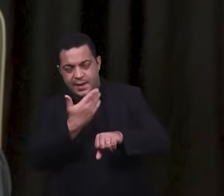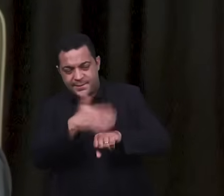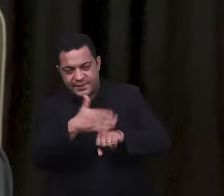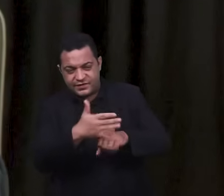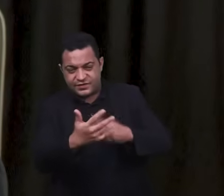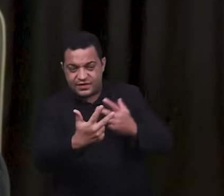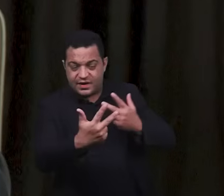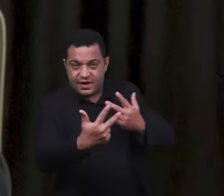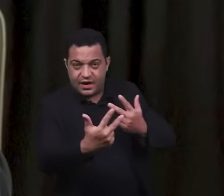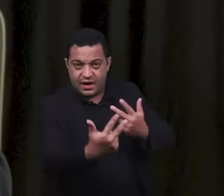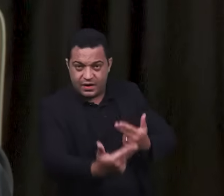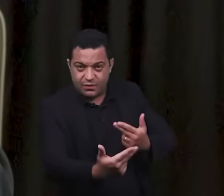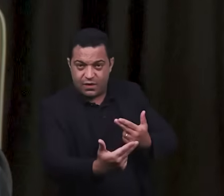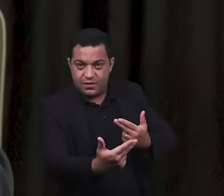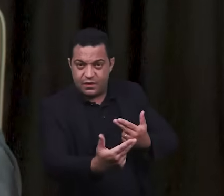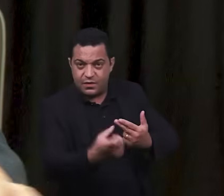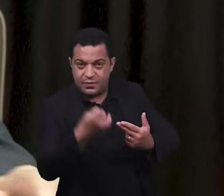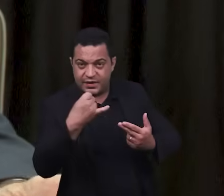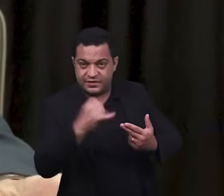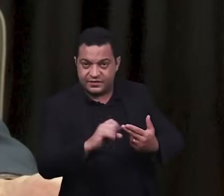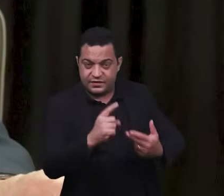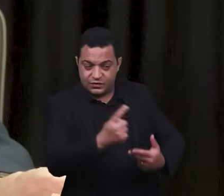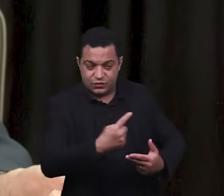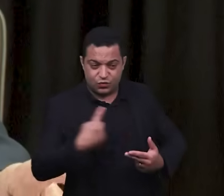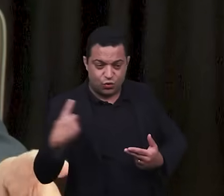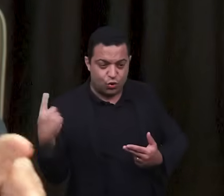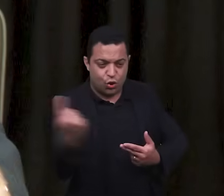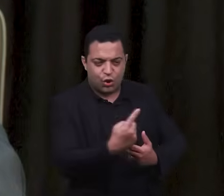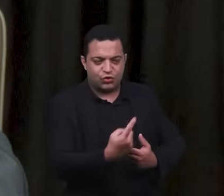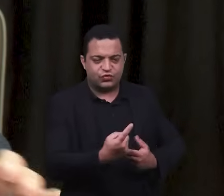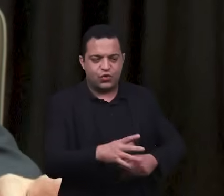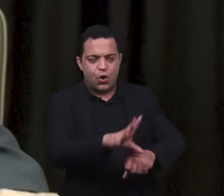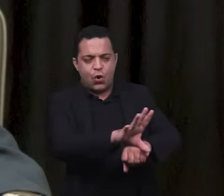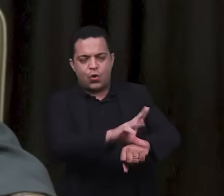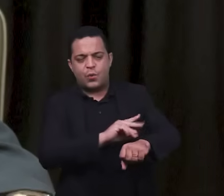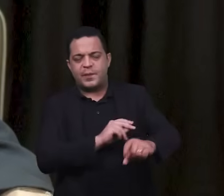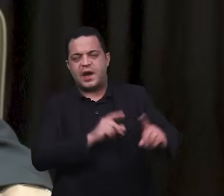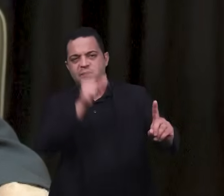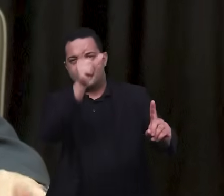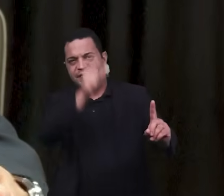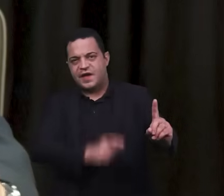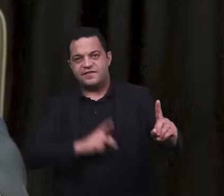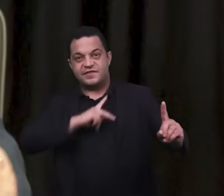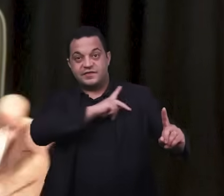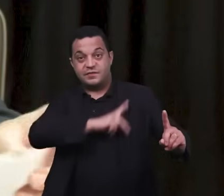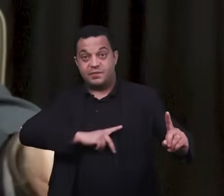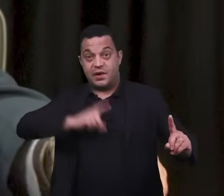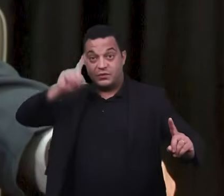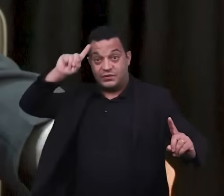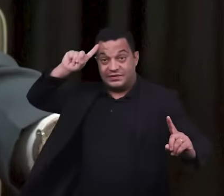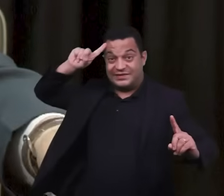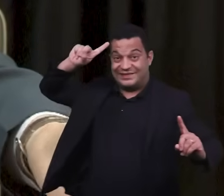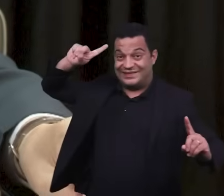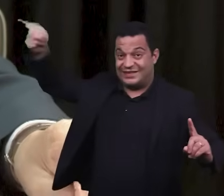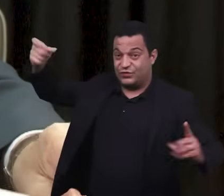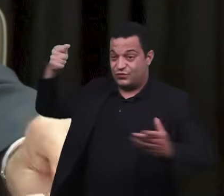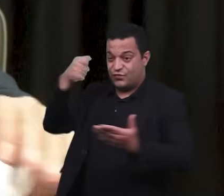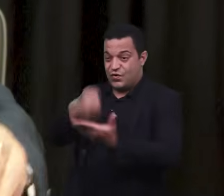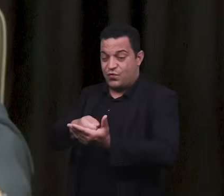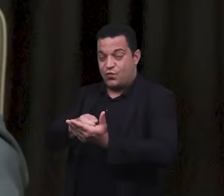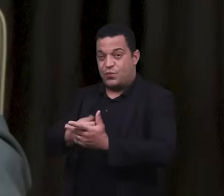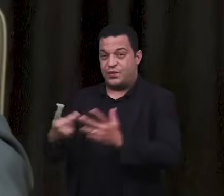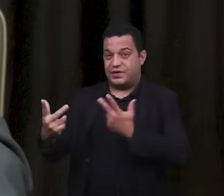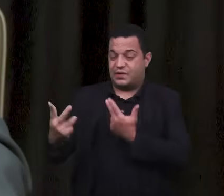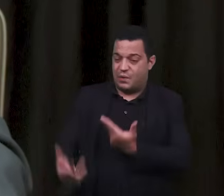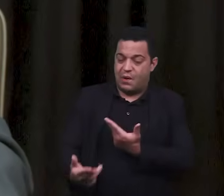isso fazei, e o Deus de paz será convosco. É esse texto aqui, Podemos até achar que o texto foi lembrado assim de última